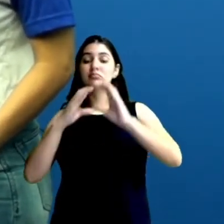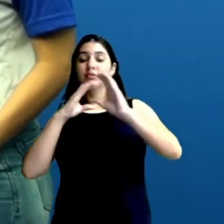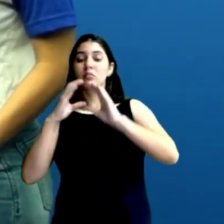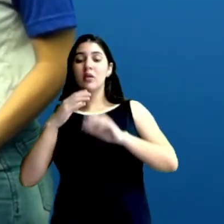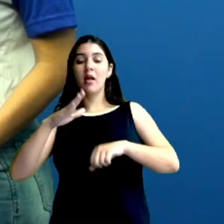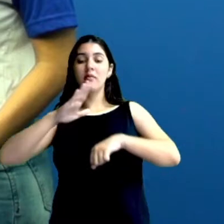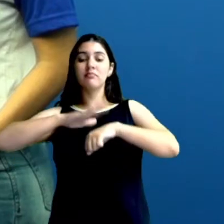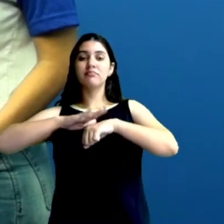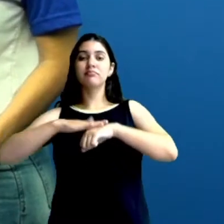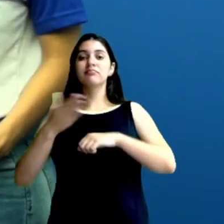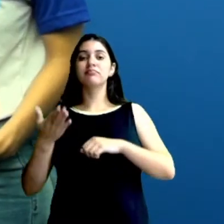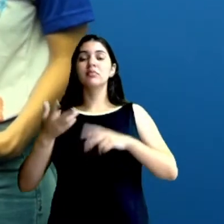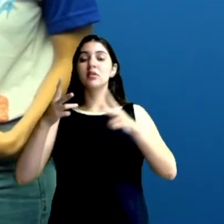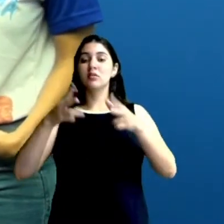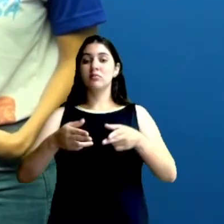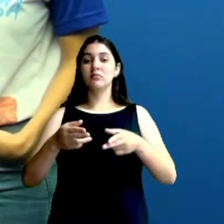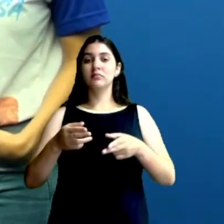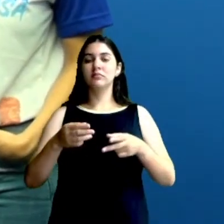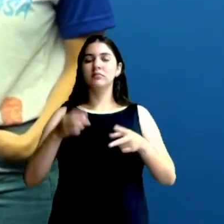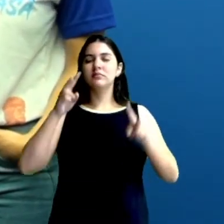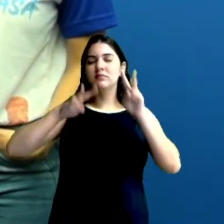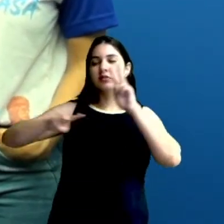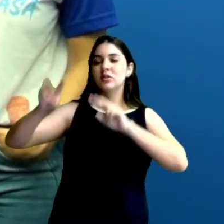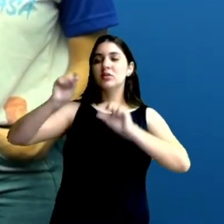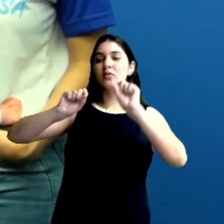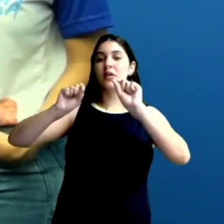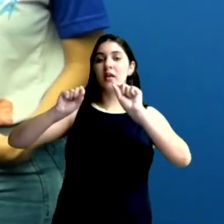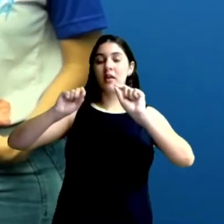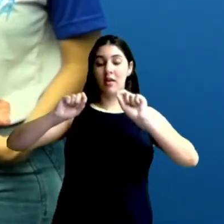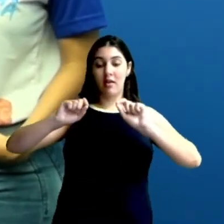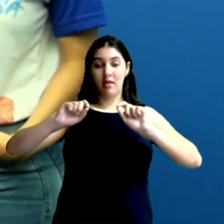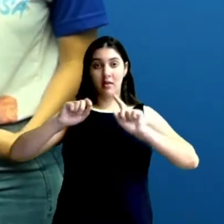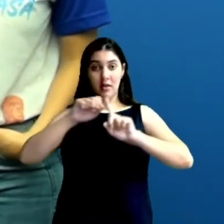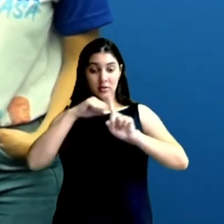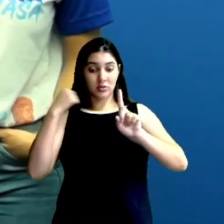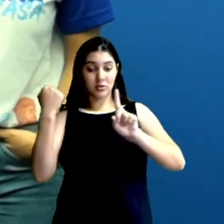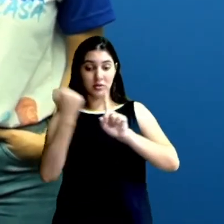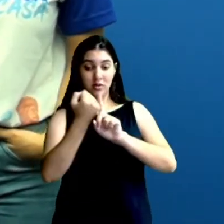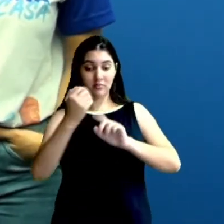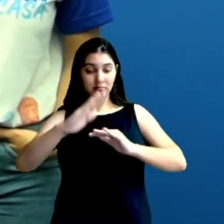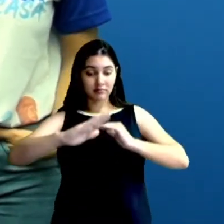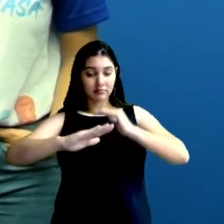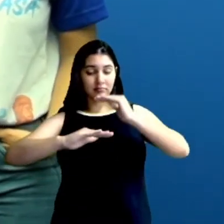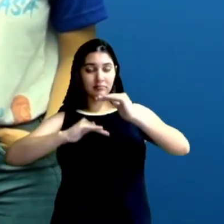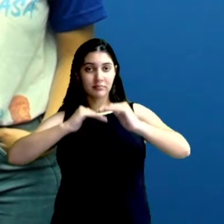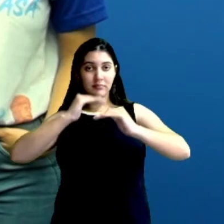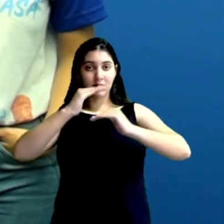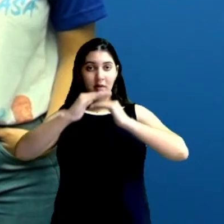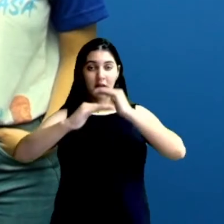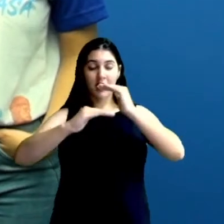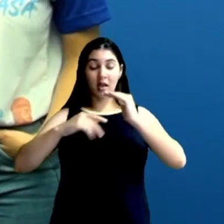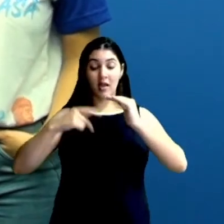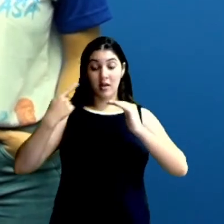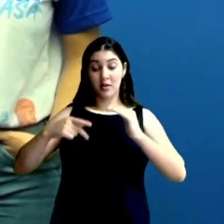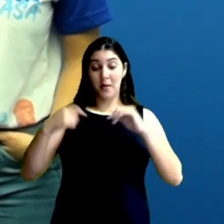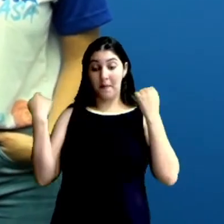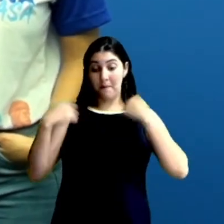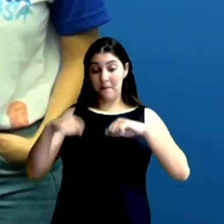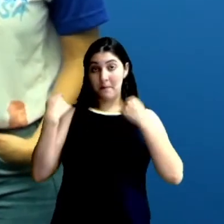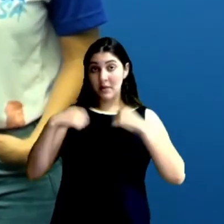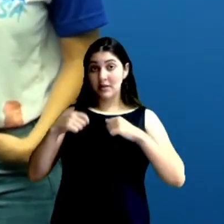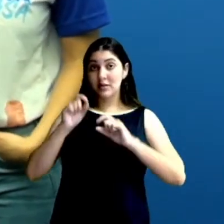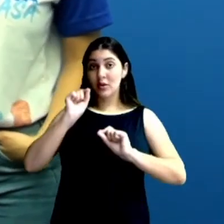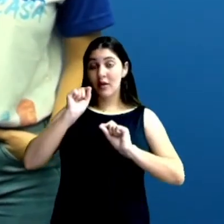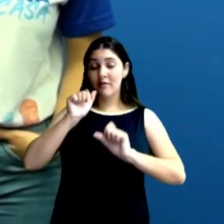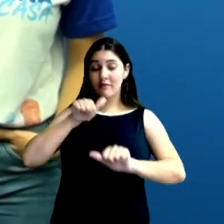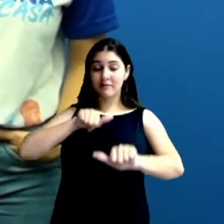que a humanidade, que as sociedades, elas vão evoluindo a passo que as suas necessidades vão